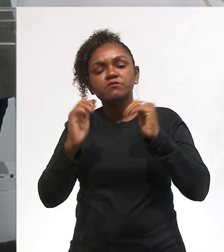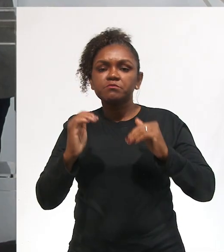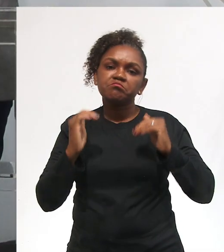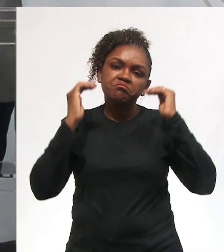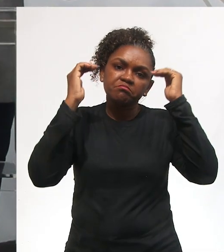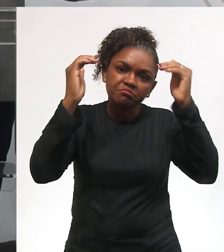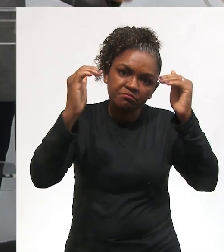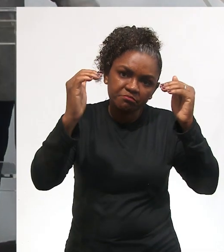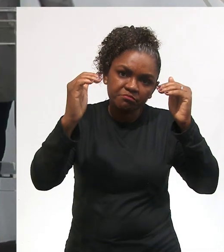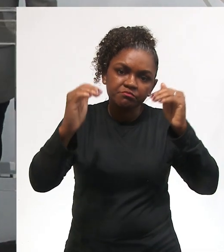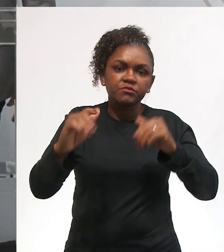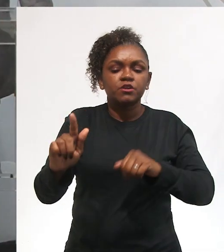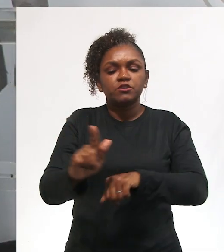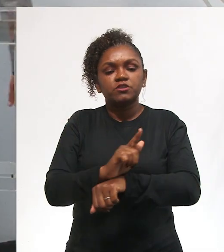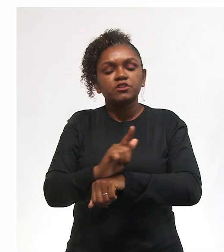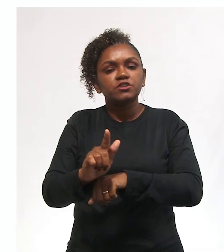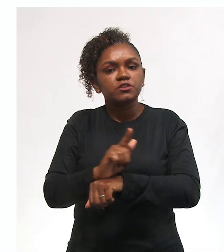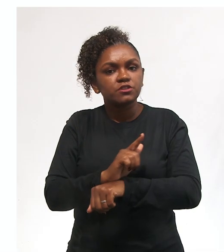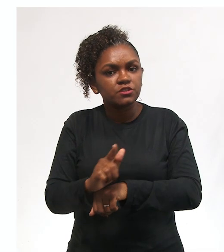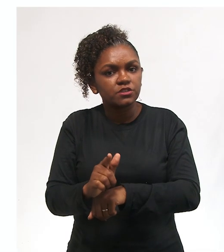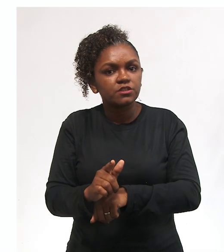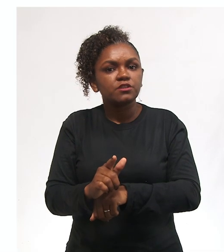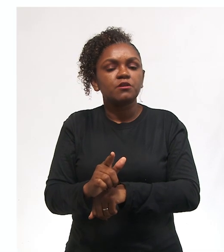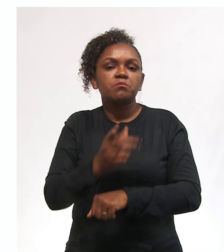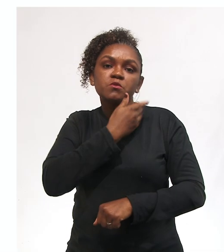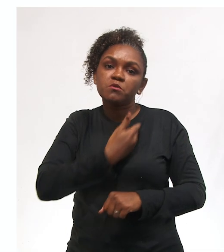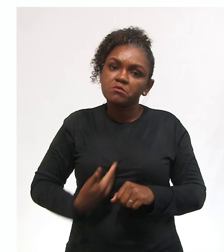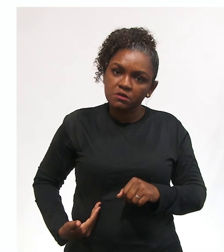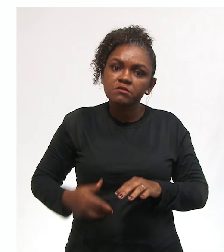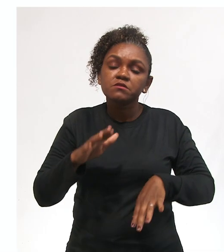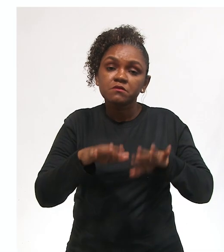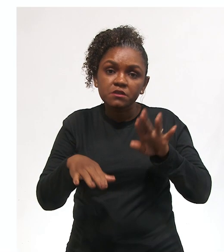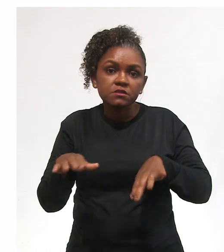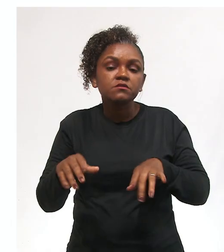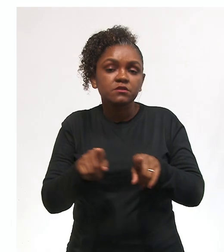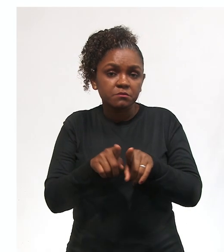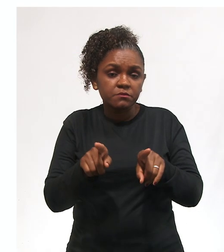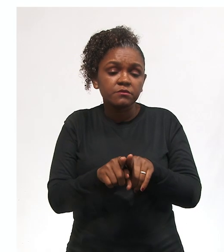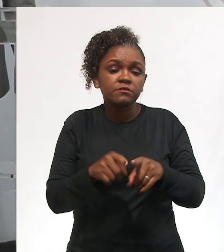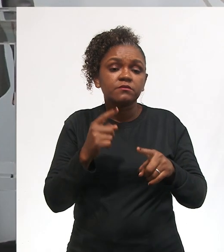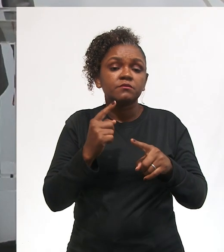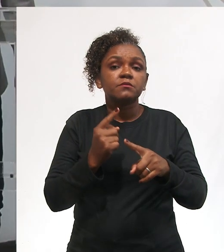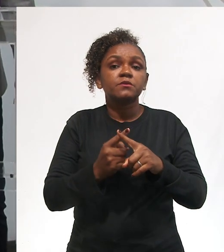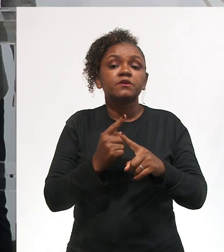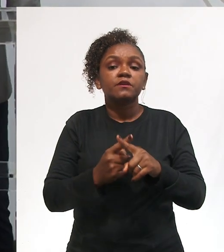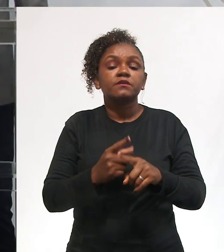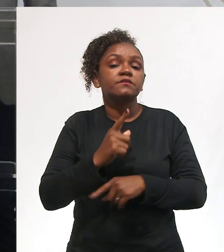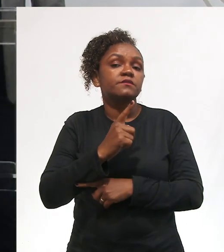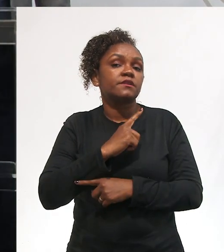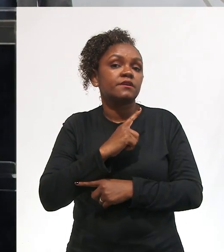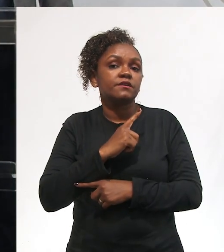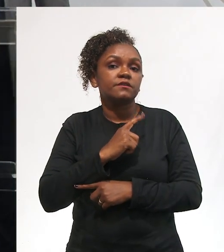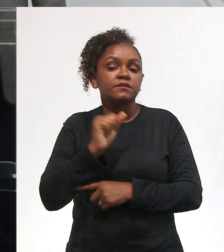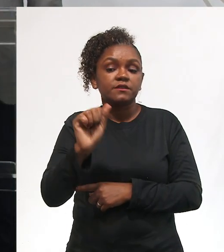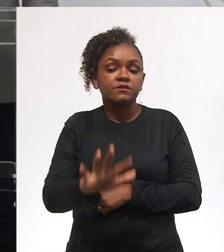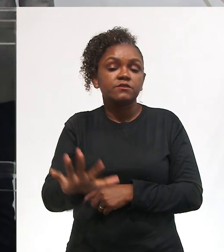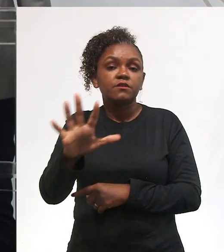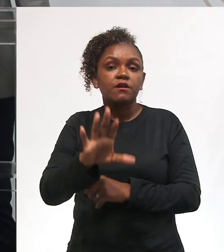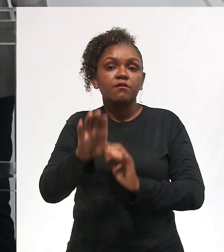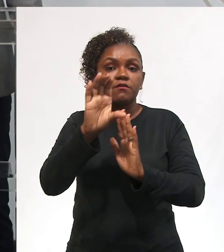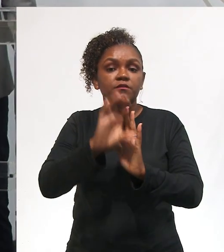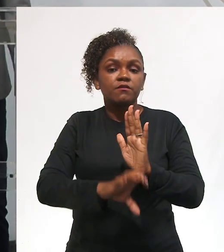gestão pública. E ele está dentro da diretrizes de currículos nacionais. Então, o que tem dizendo lá? Lá tem dizendo que tem que ter, por